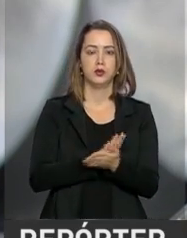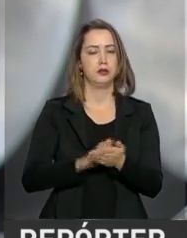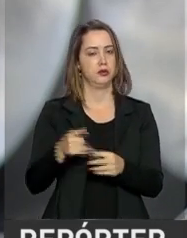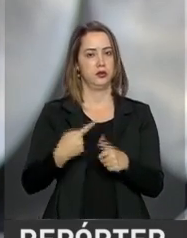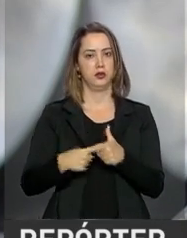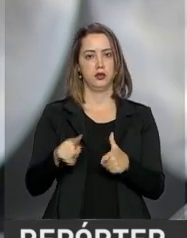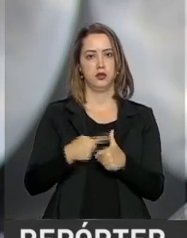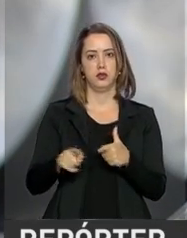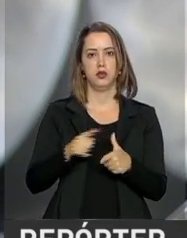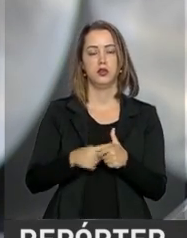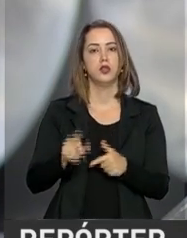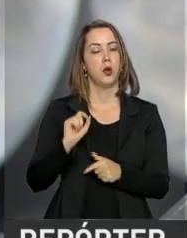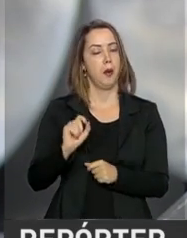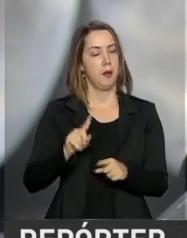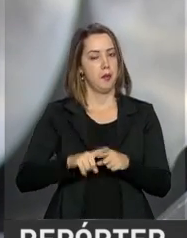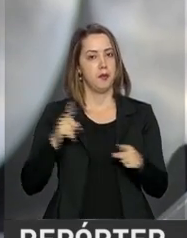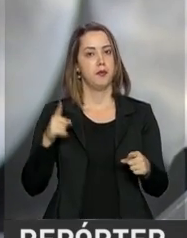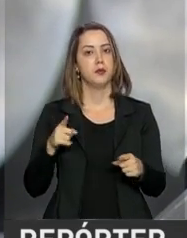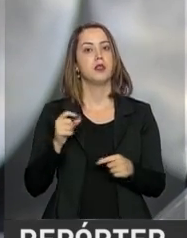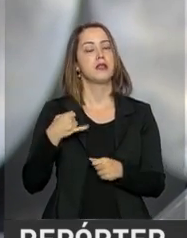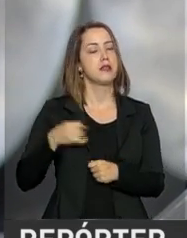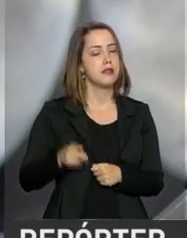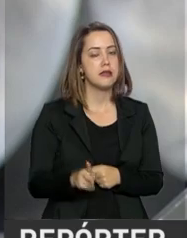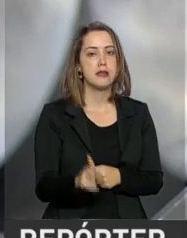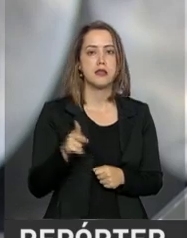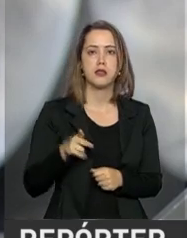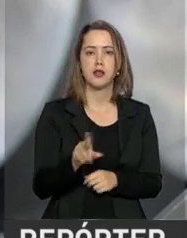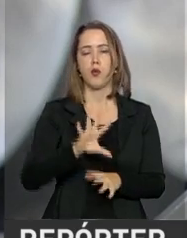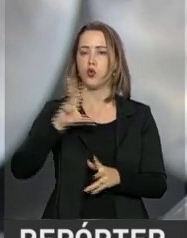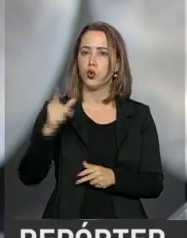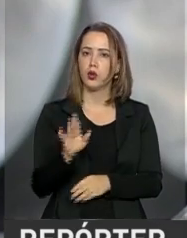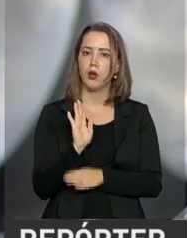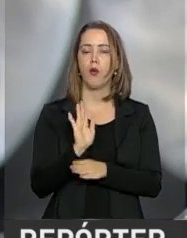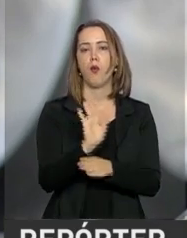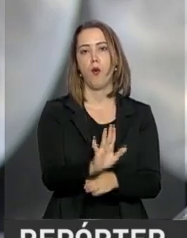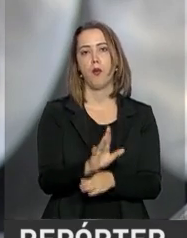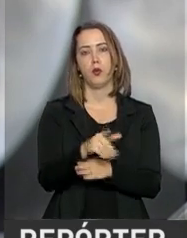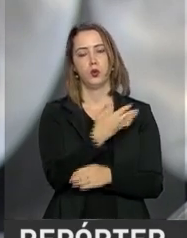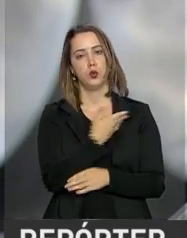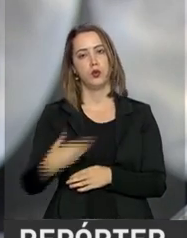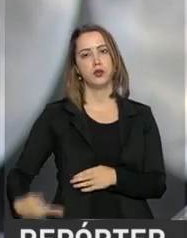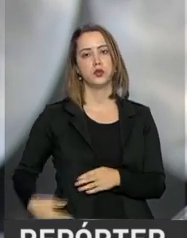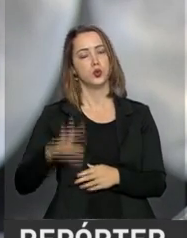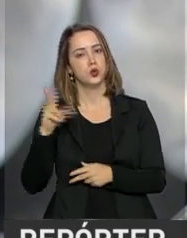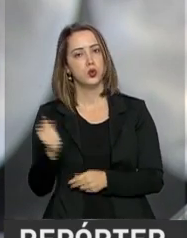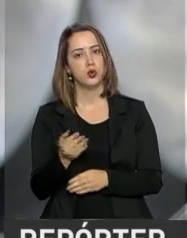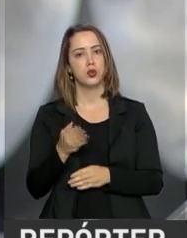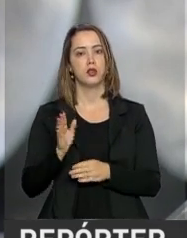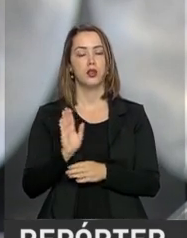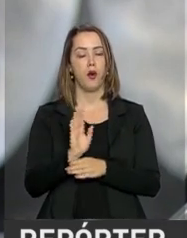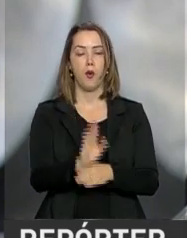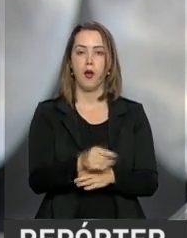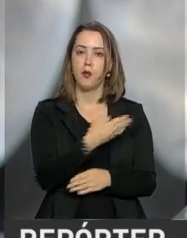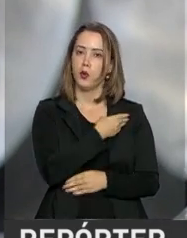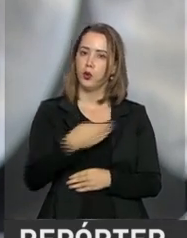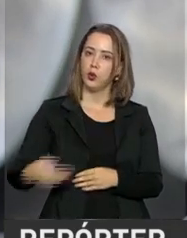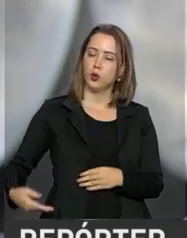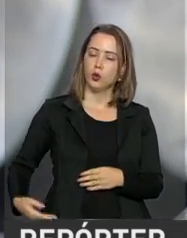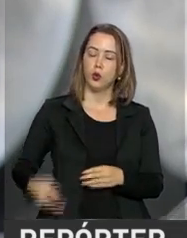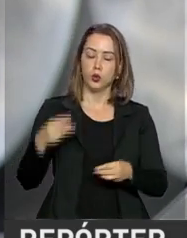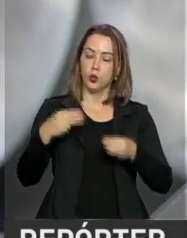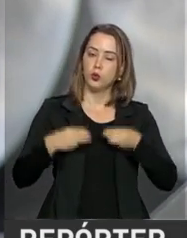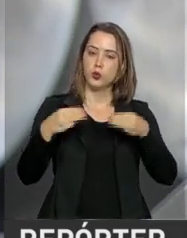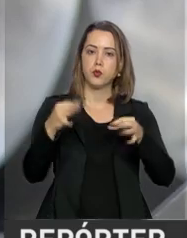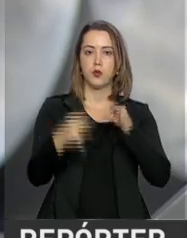pelo contrário está havendo e haverá Total apoio do governo Total apoio do Ministério da Justiça a toda a